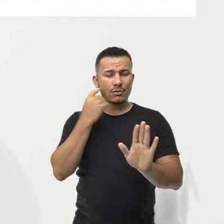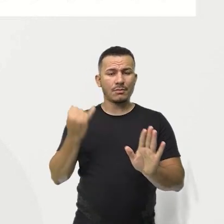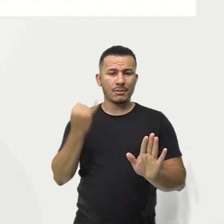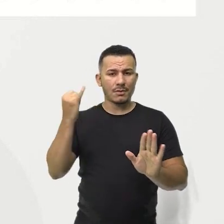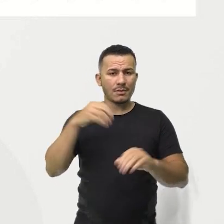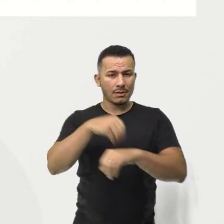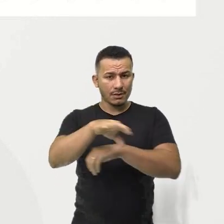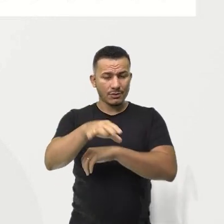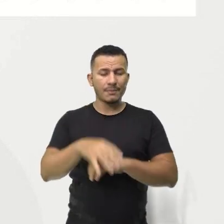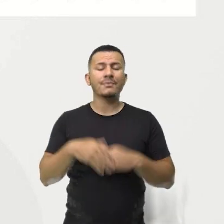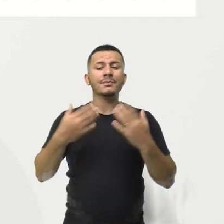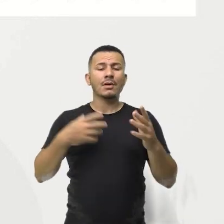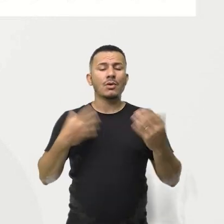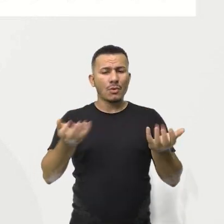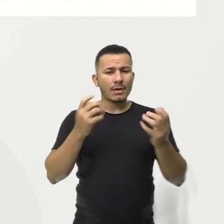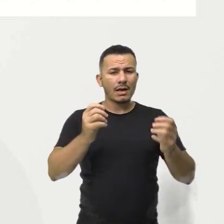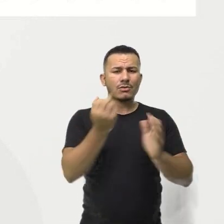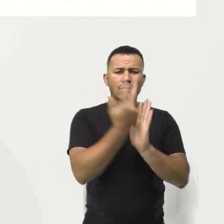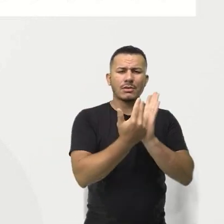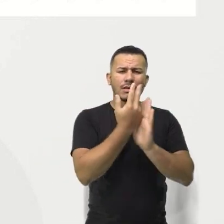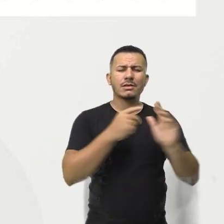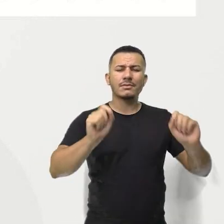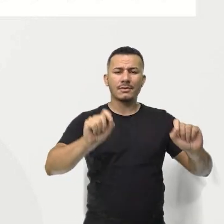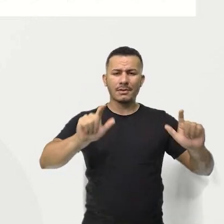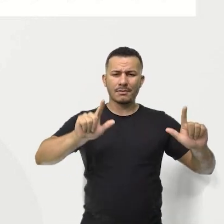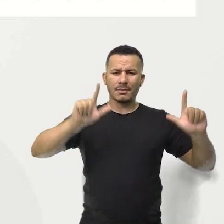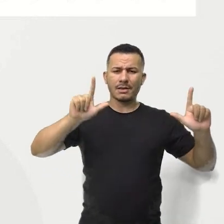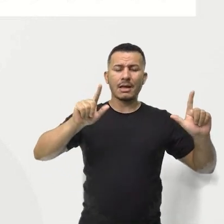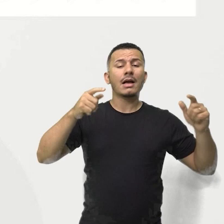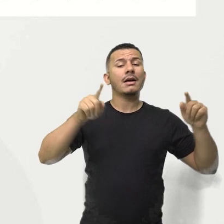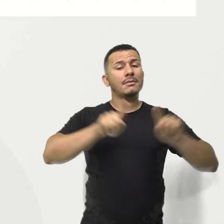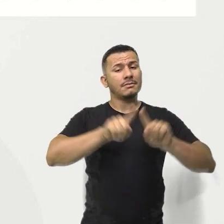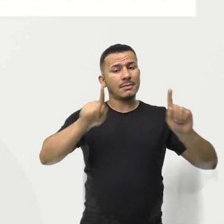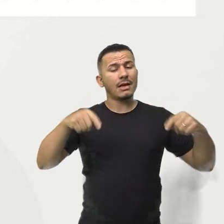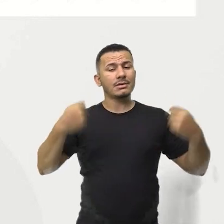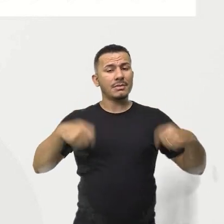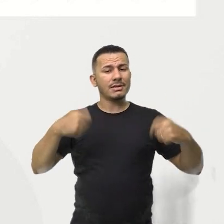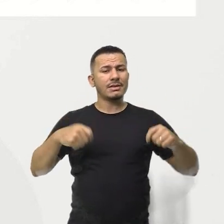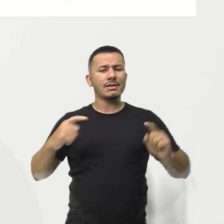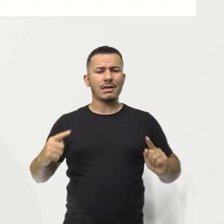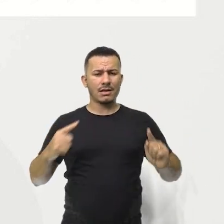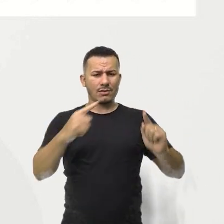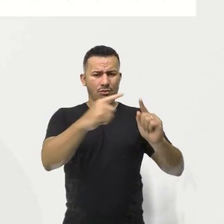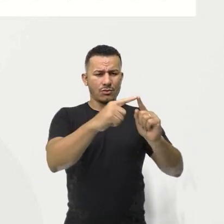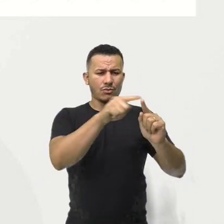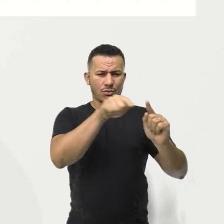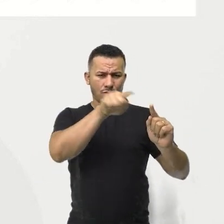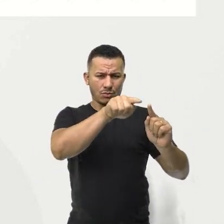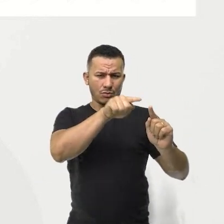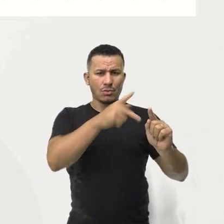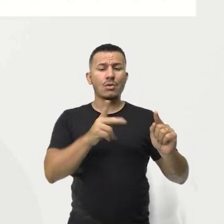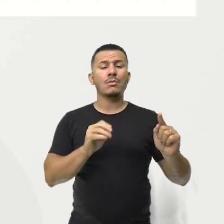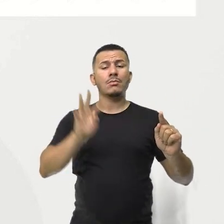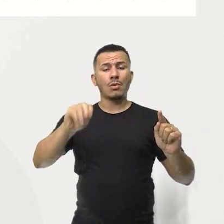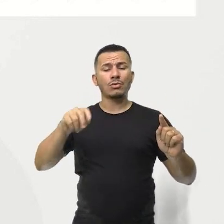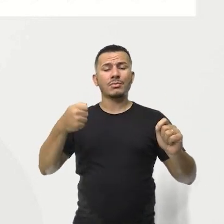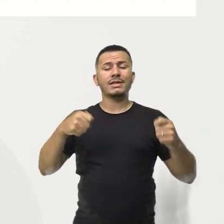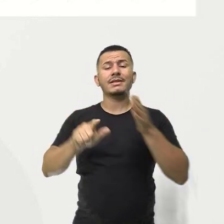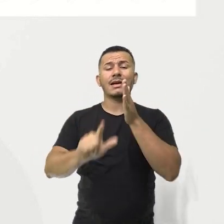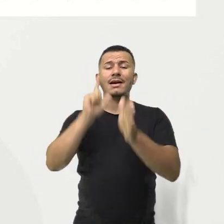desenvolvimento. Bom, mas tem um detalhe muito importante. O professor precisa te lembrar. Se eu quero ampliar e vou